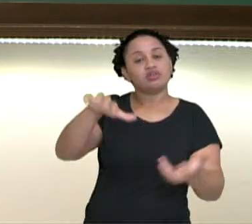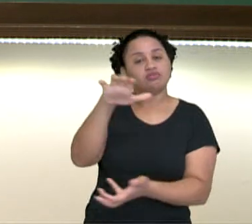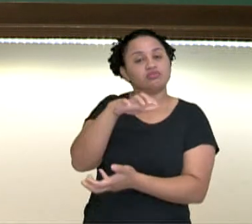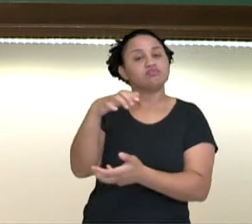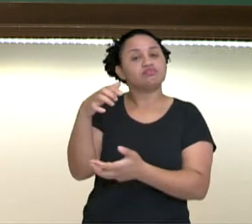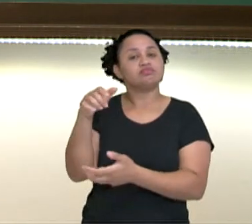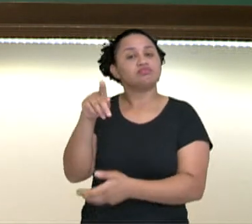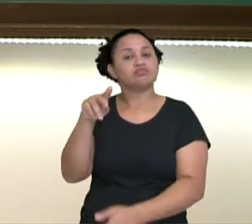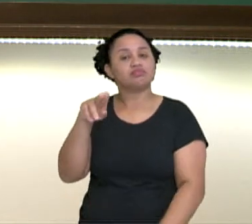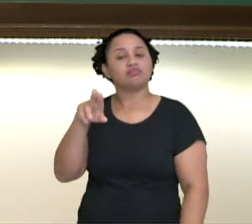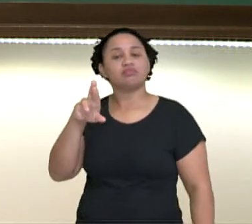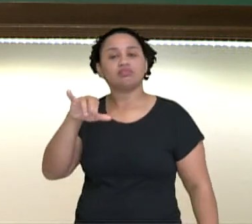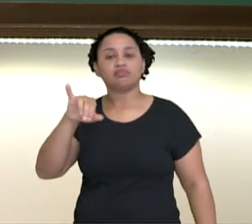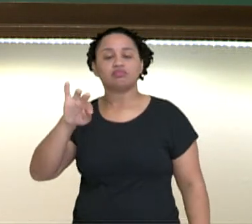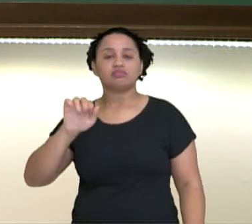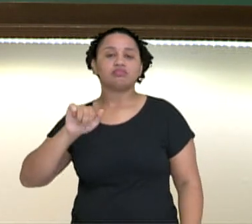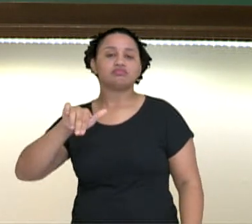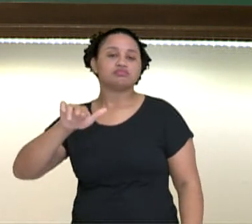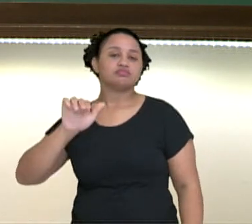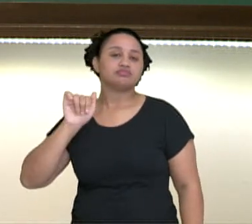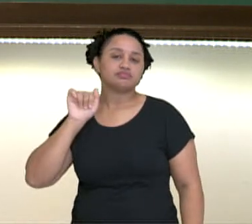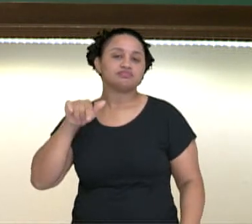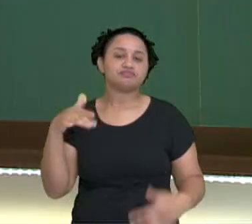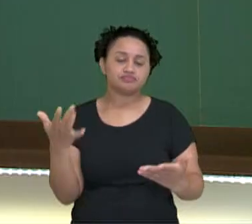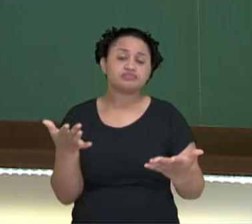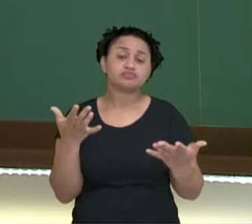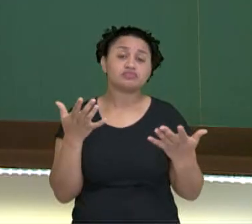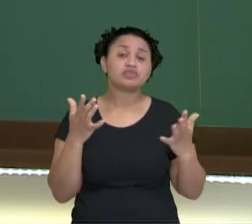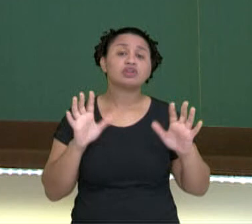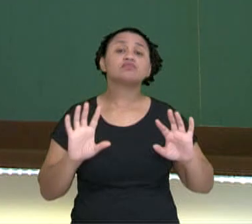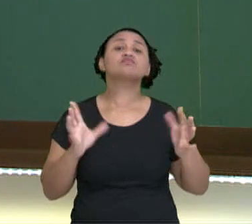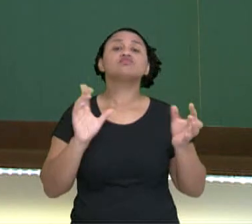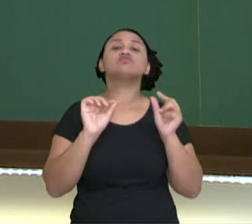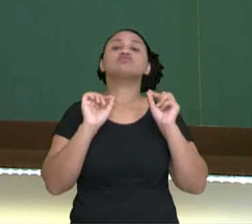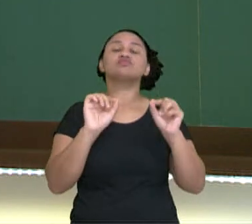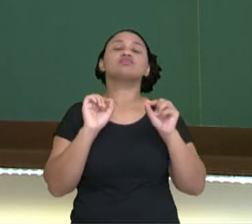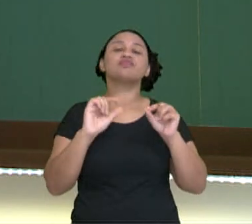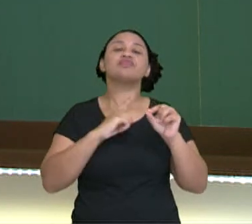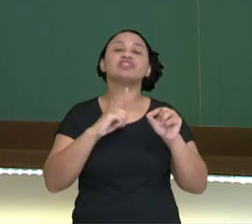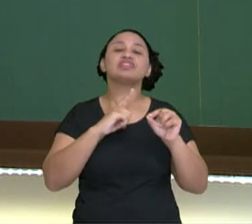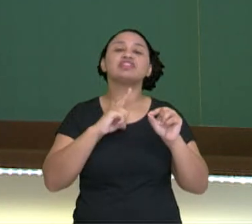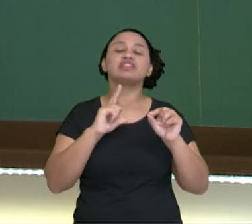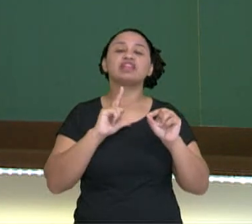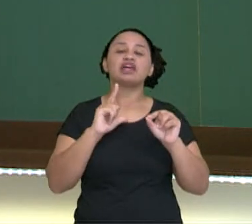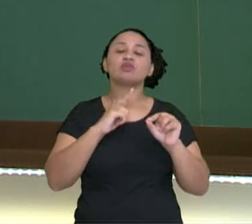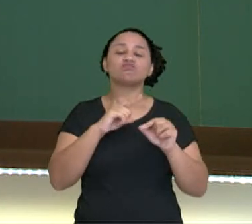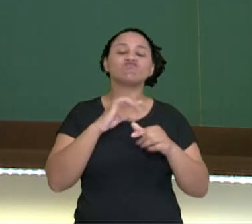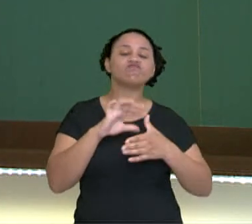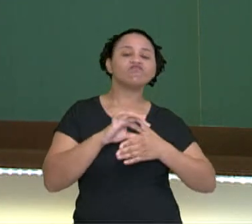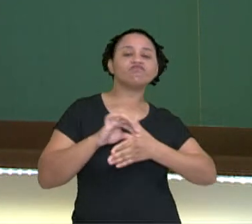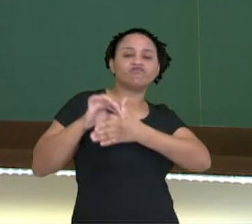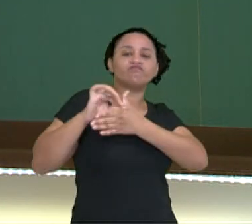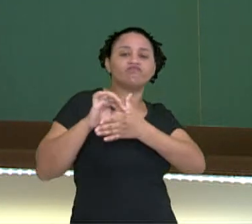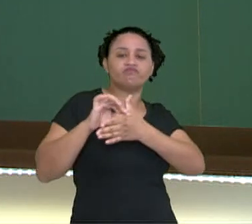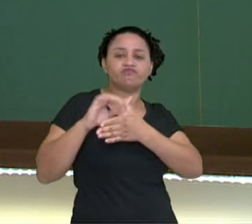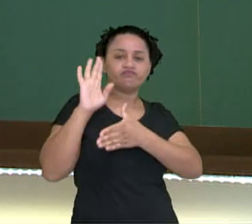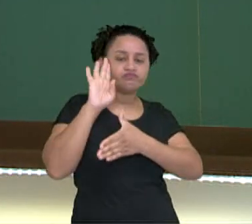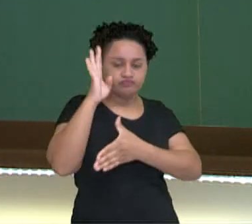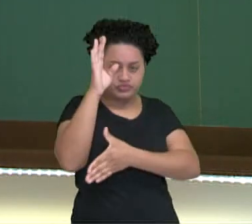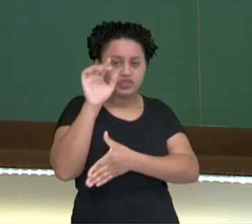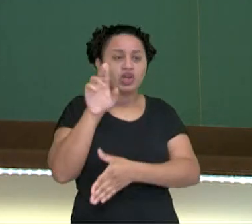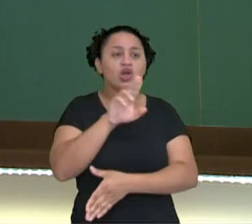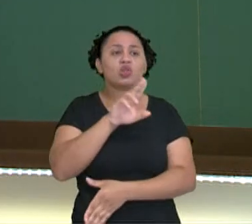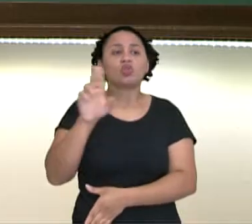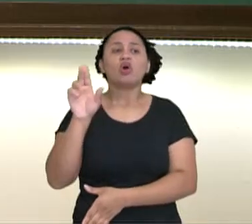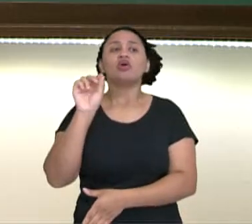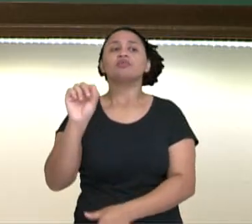Puritana. Nessa Revolução Puritana vai acabar tendo uma grande liderança e esse líder vai se